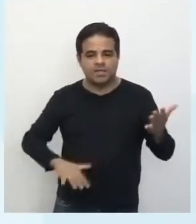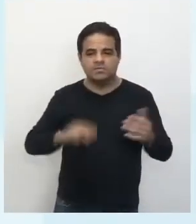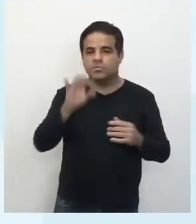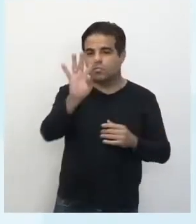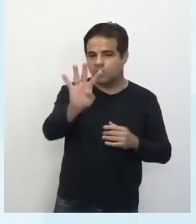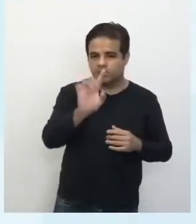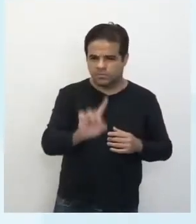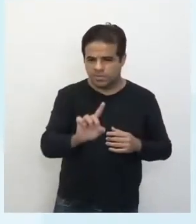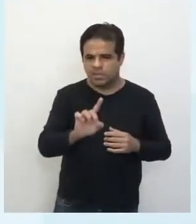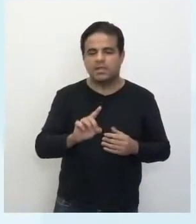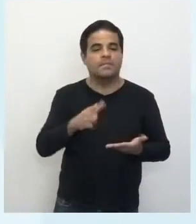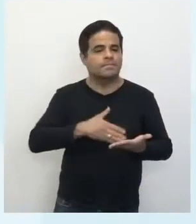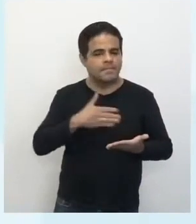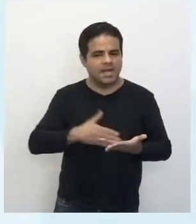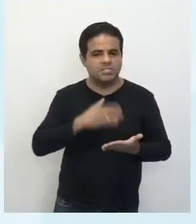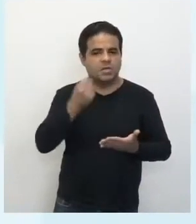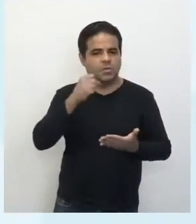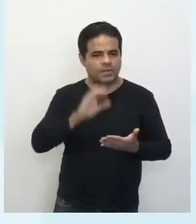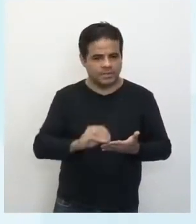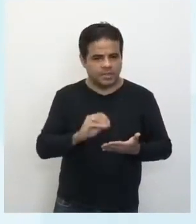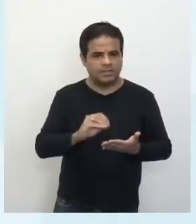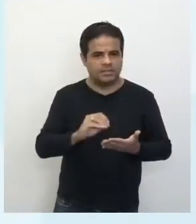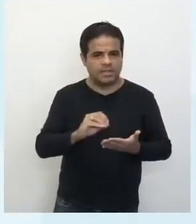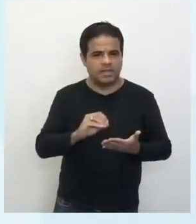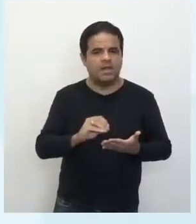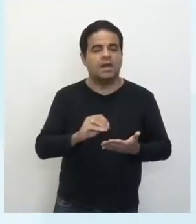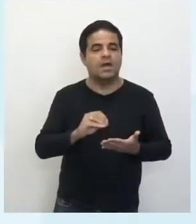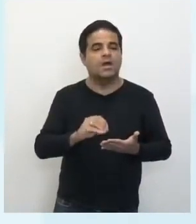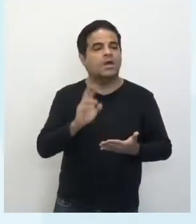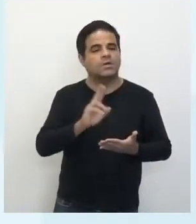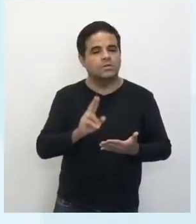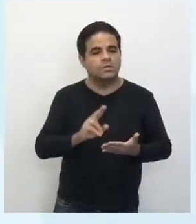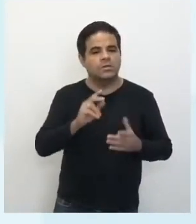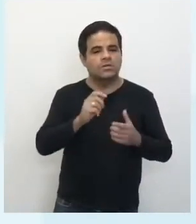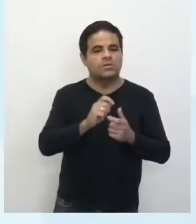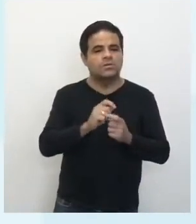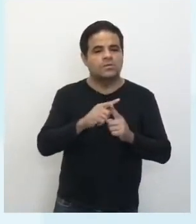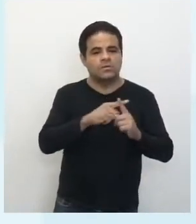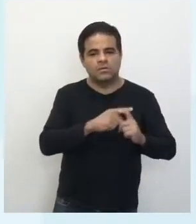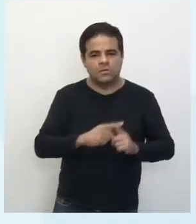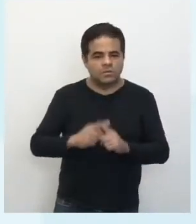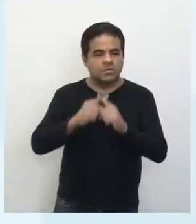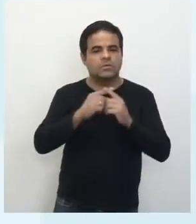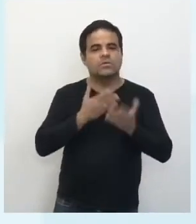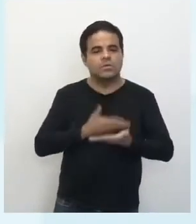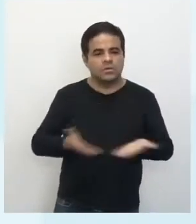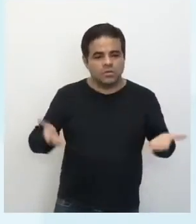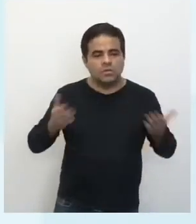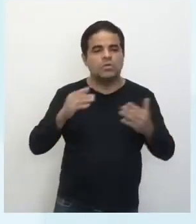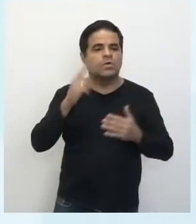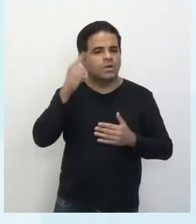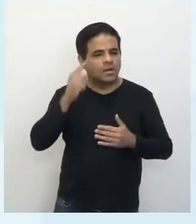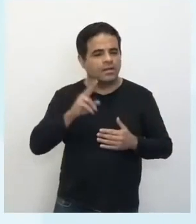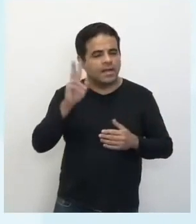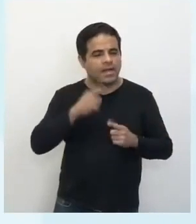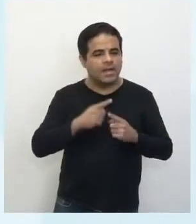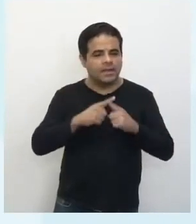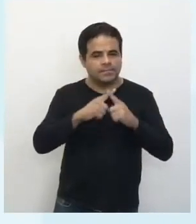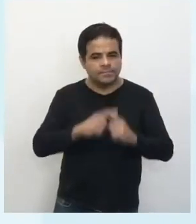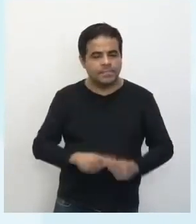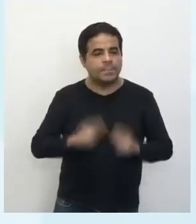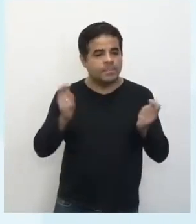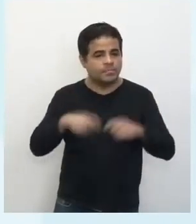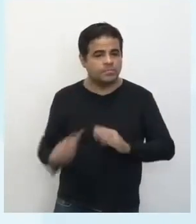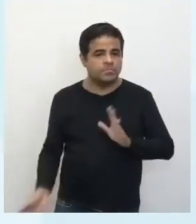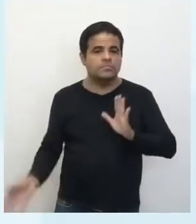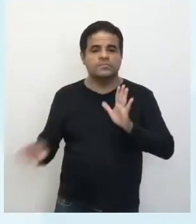4D da página 80. Ainda falando sobre os polinômios, agora a gente tem um produto. Lembra que para multiplicar, você pode